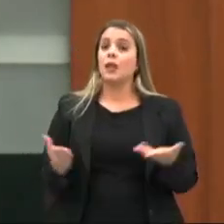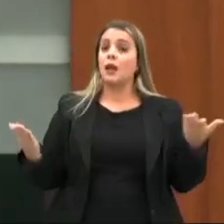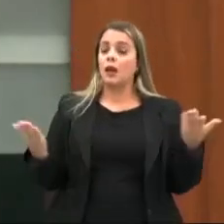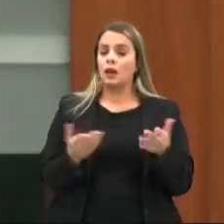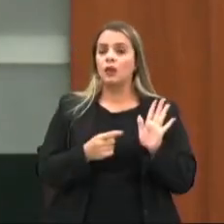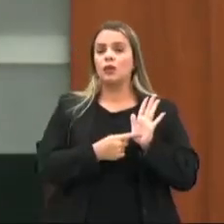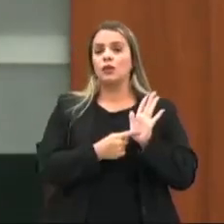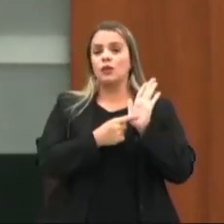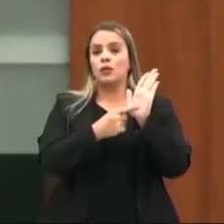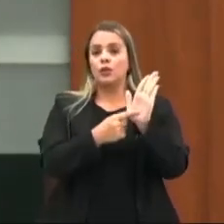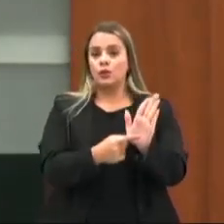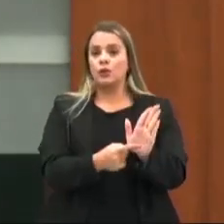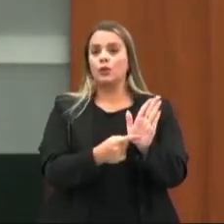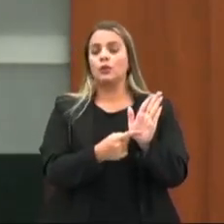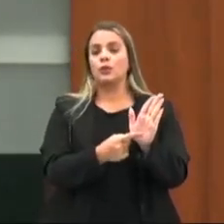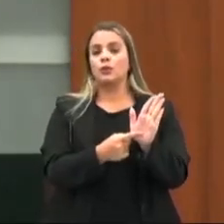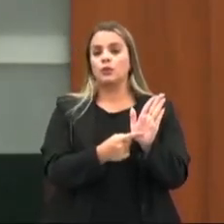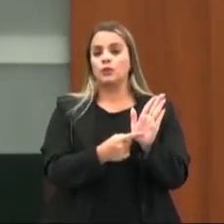apresentamos